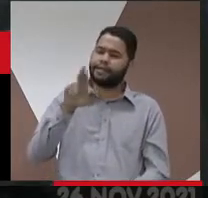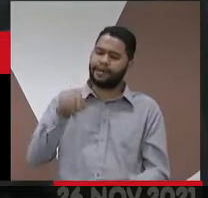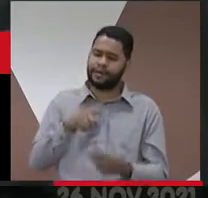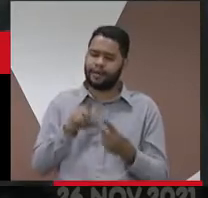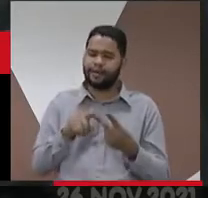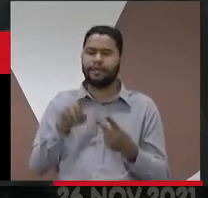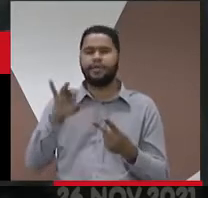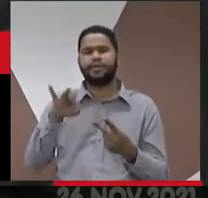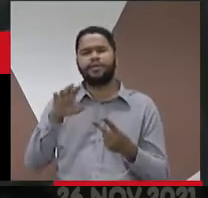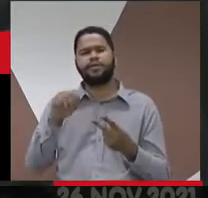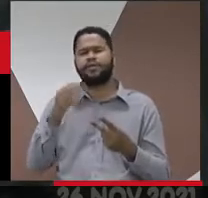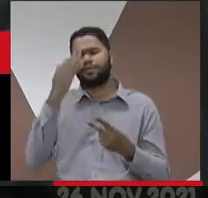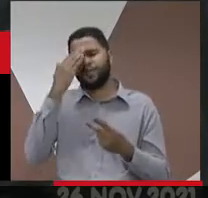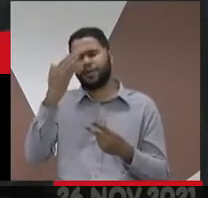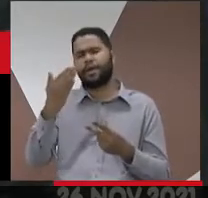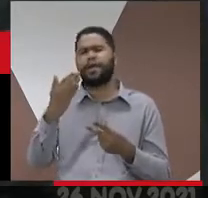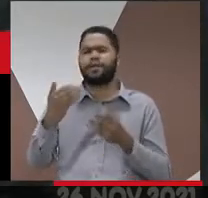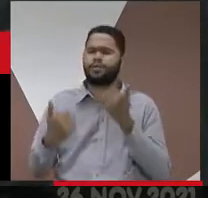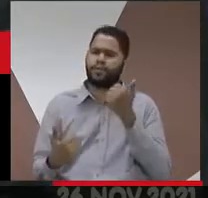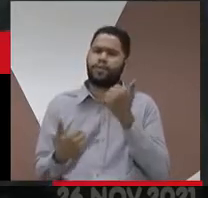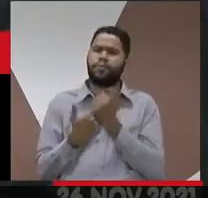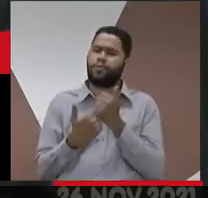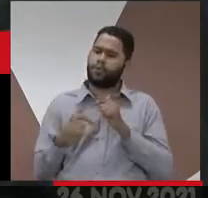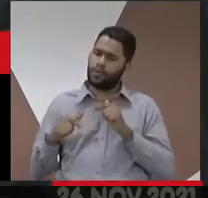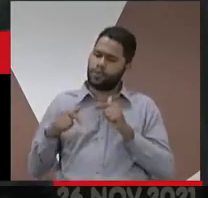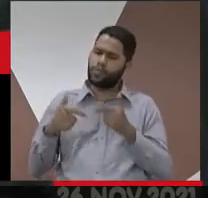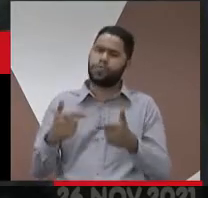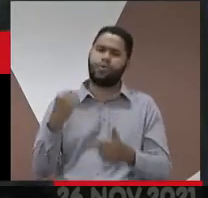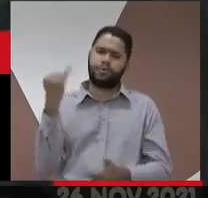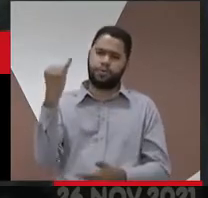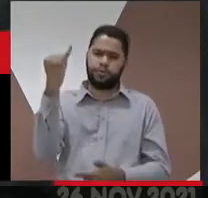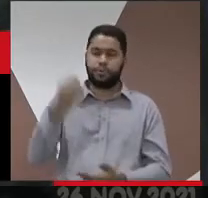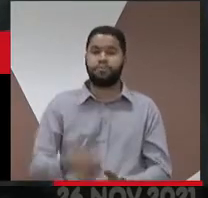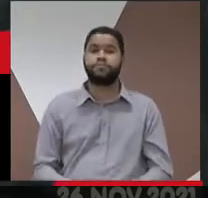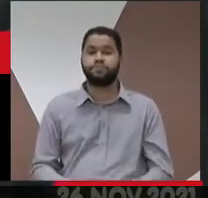e pelo apoio a essa luta tão importante.